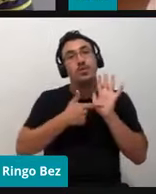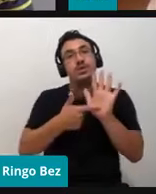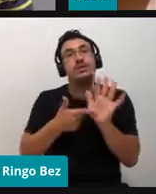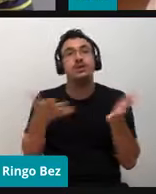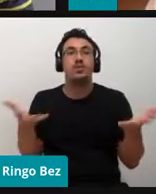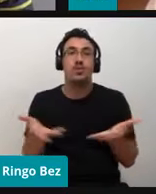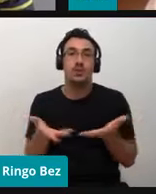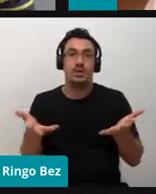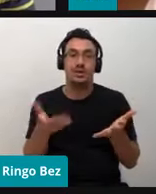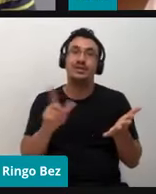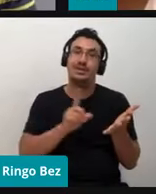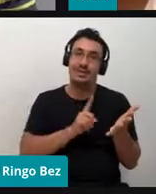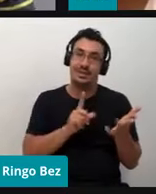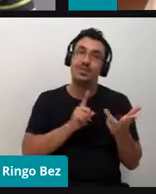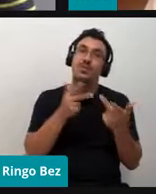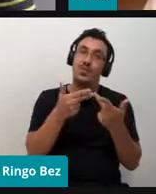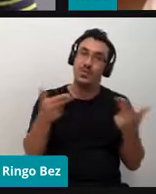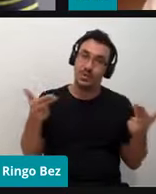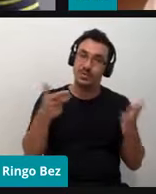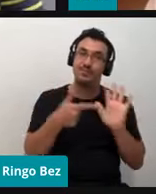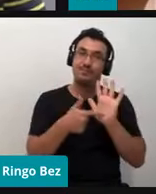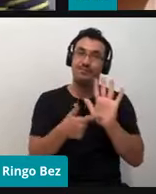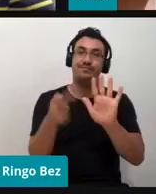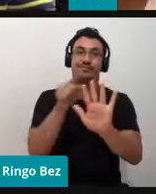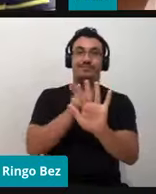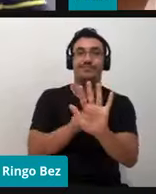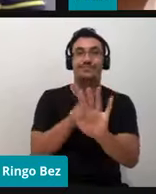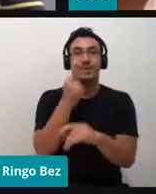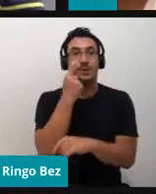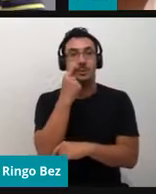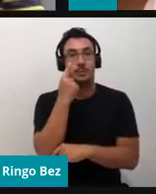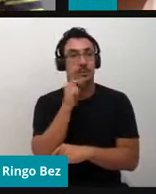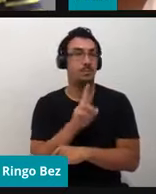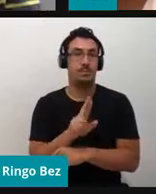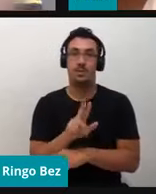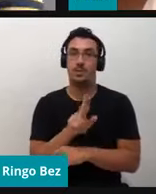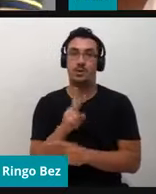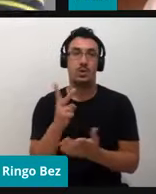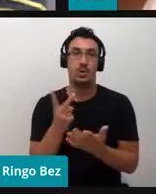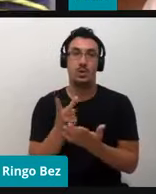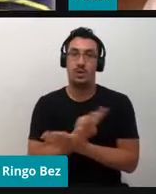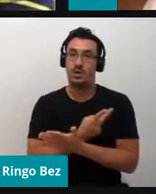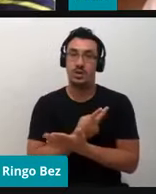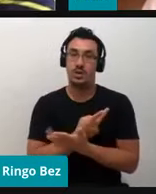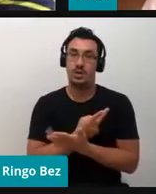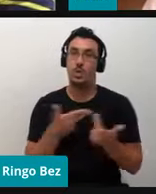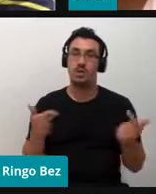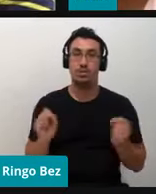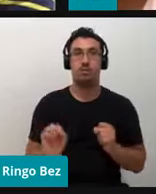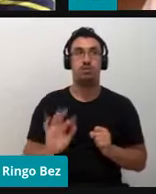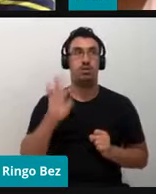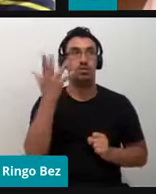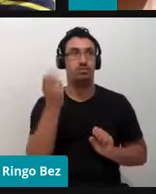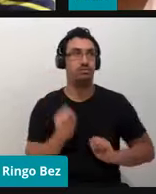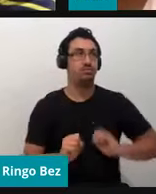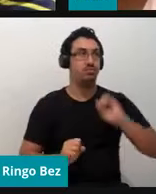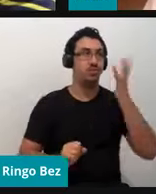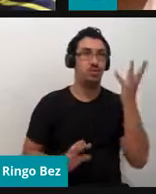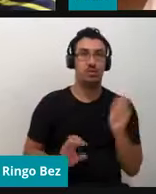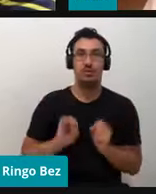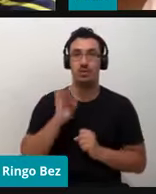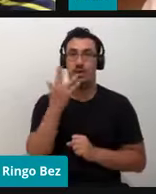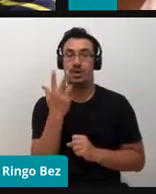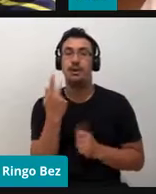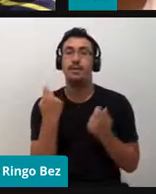são faces da mesma moeda. E não são acontecimentos catastróficos que não podem ser